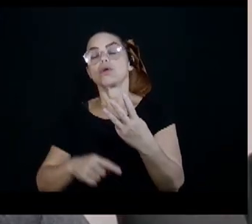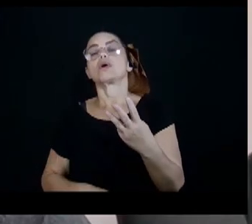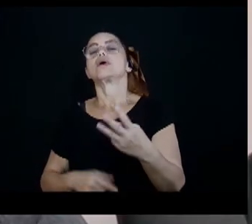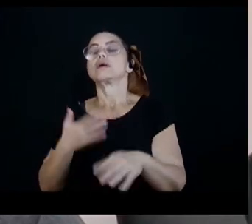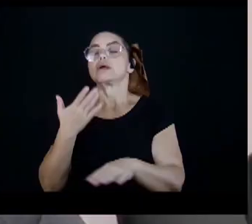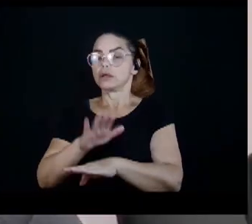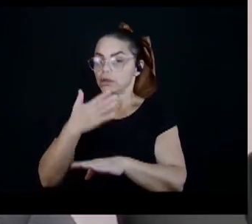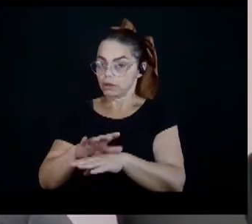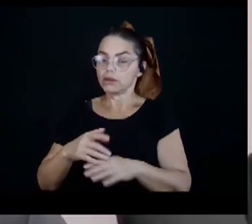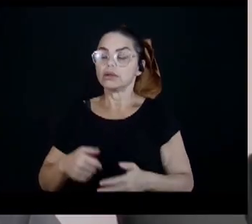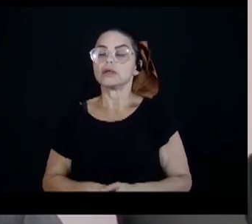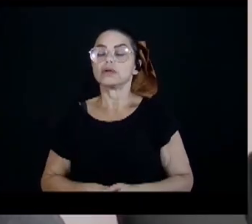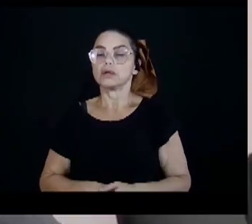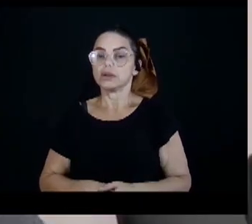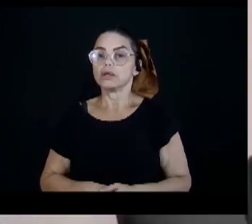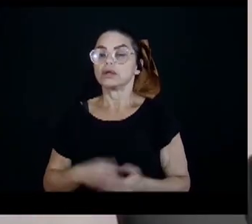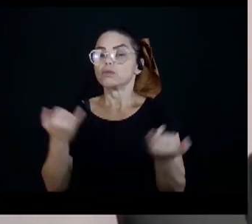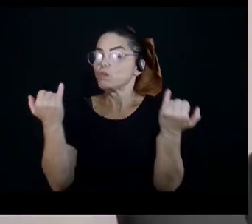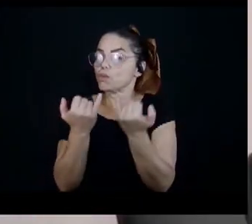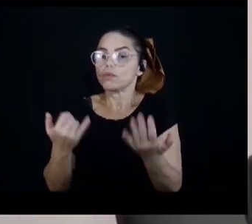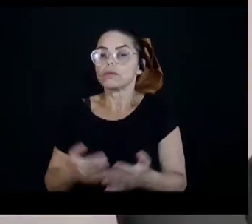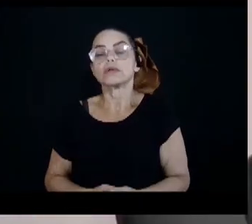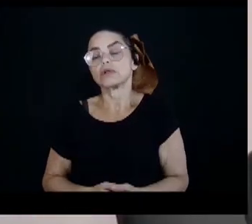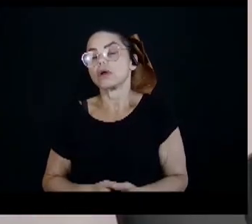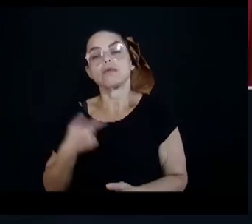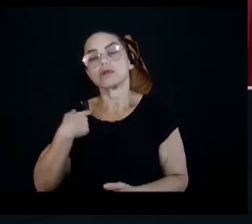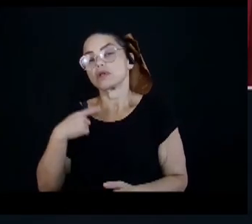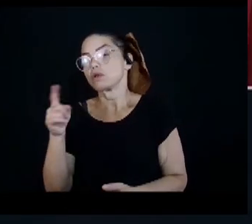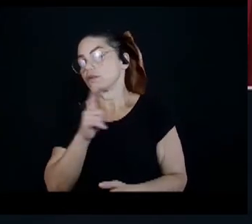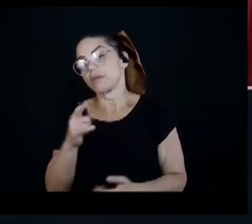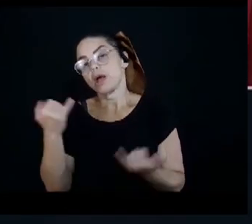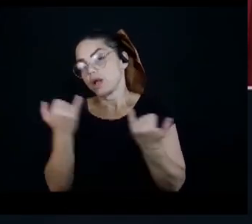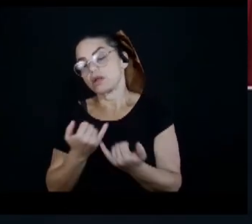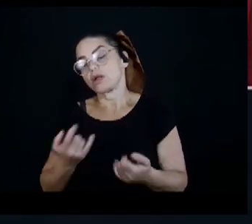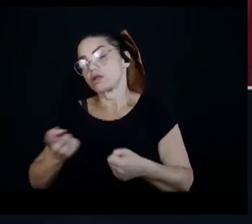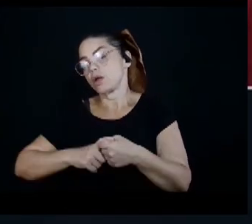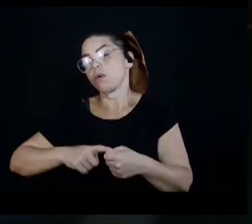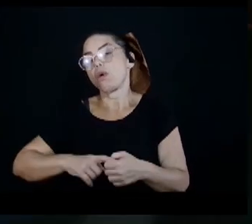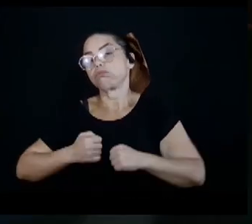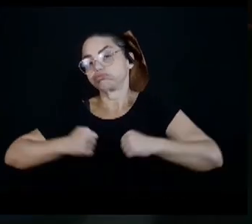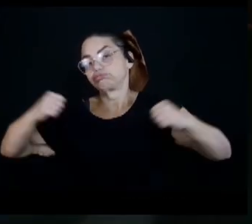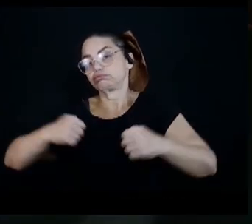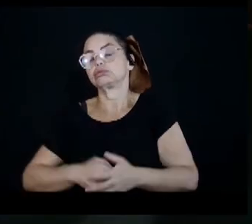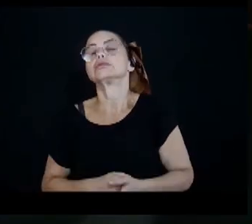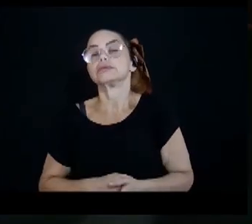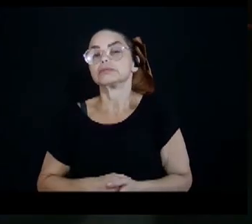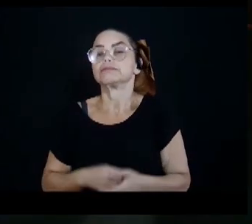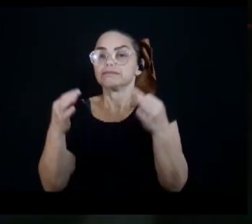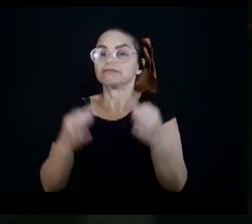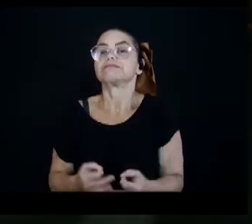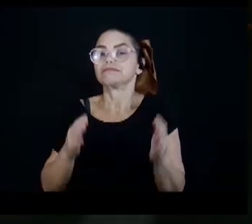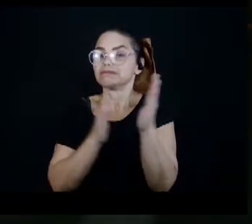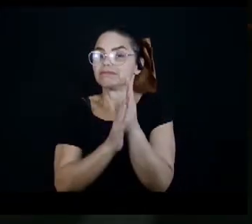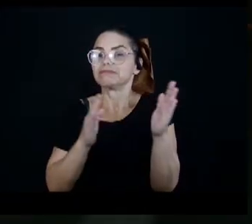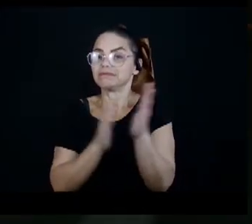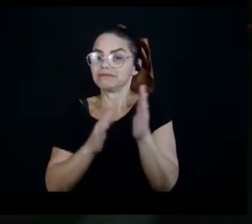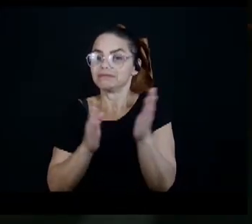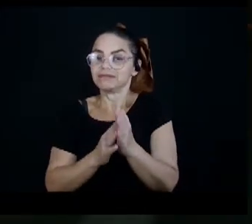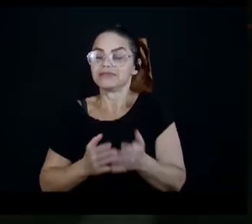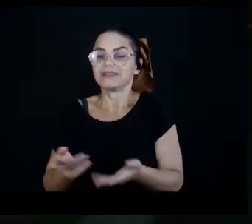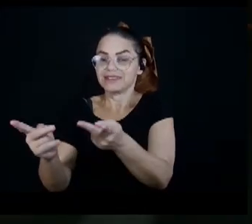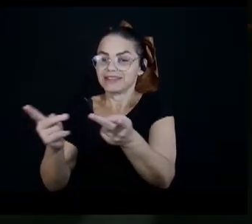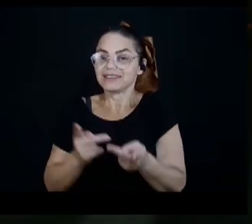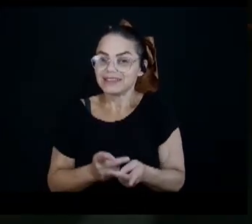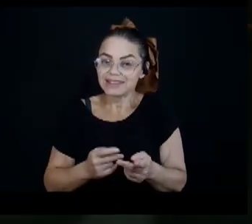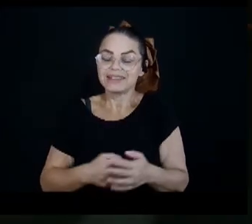caneta. Senão, quando você parar, volta. E volta mais rápido. Perfeito, excelente. Nossos convidados aqui dando